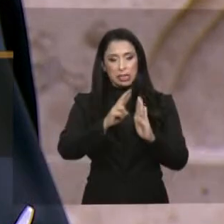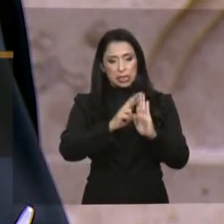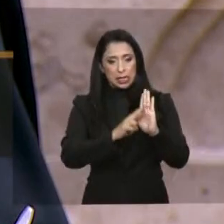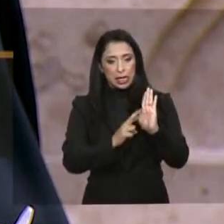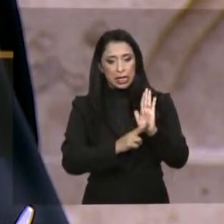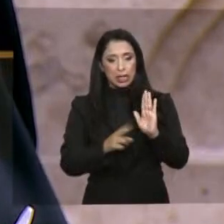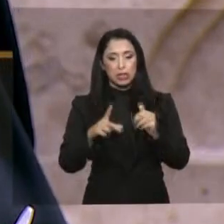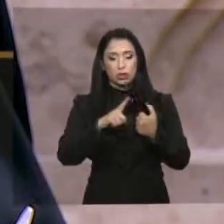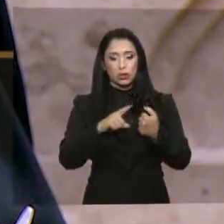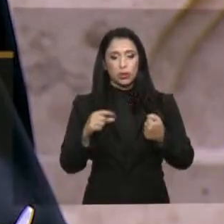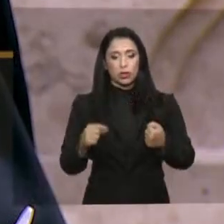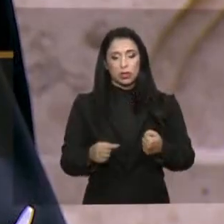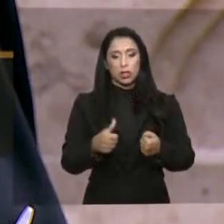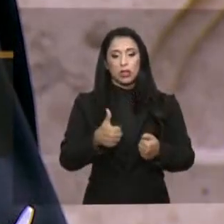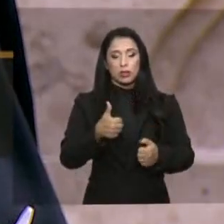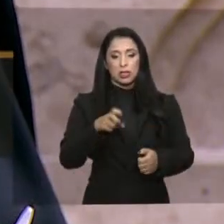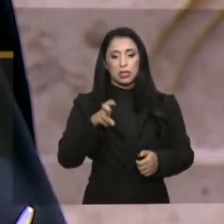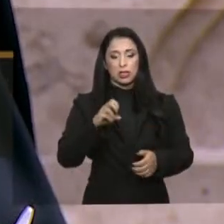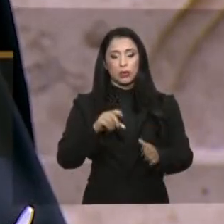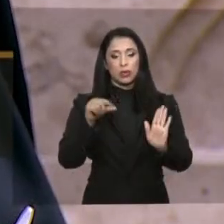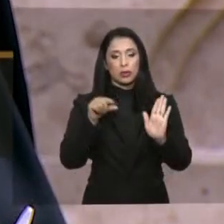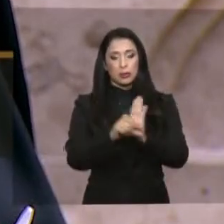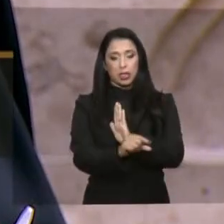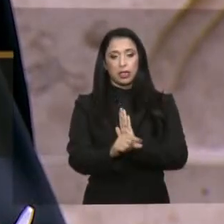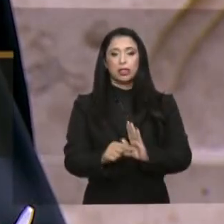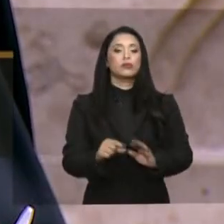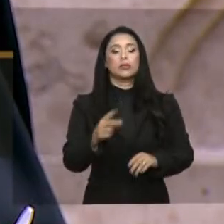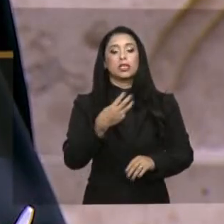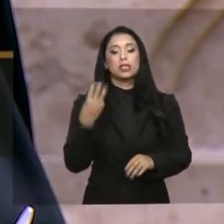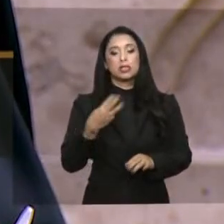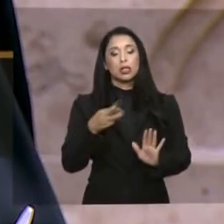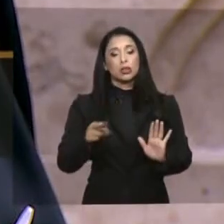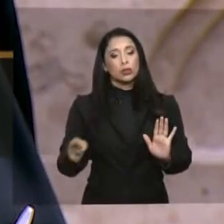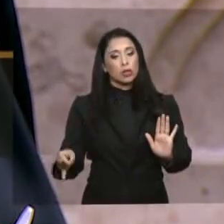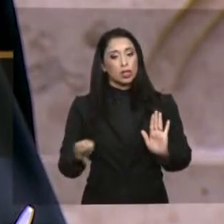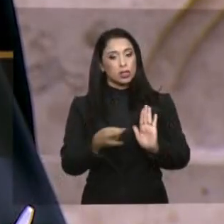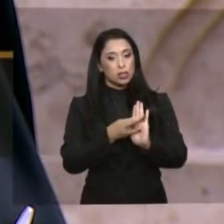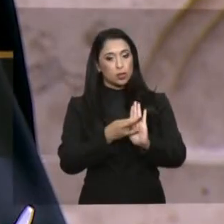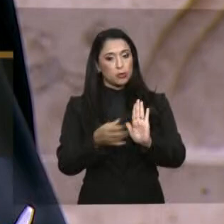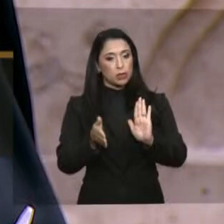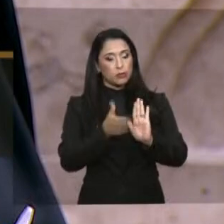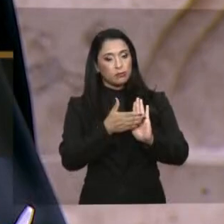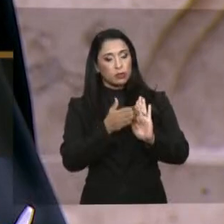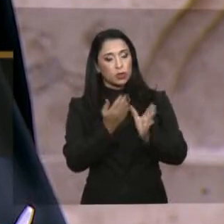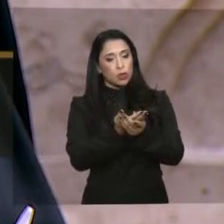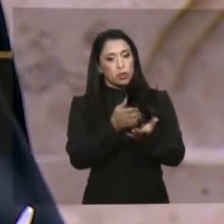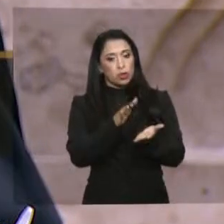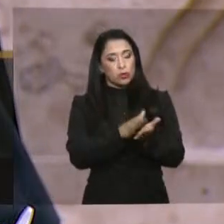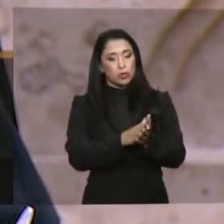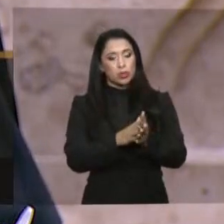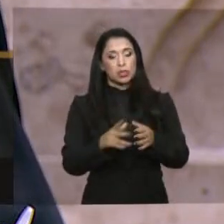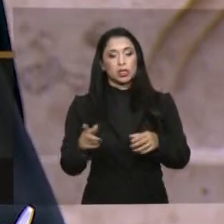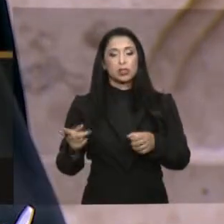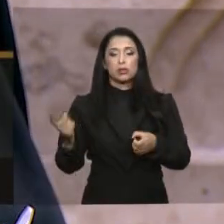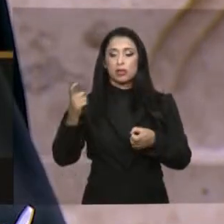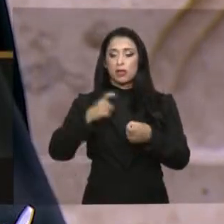no artigo 150, parágrafo 3º do Regimento Interno, aplicável aos processos de